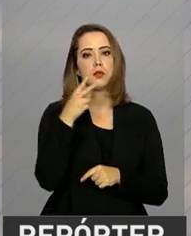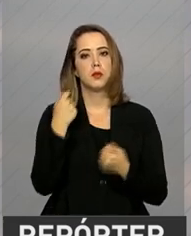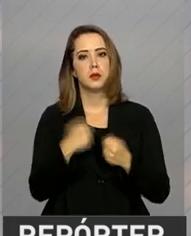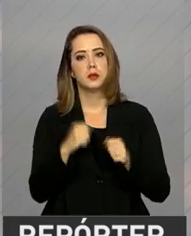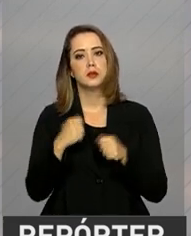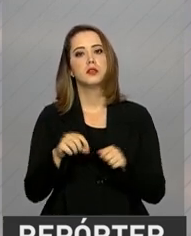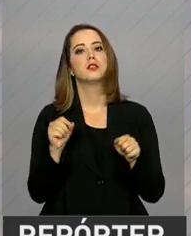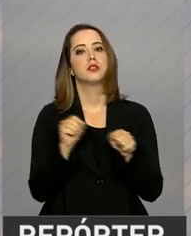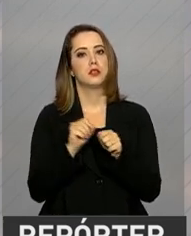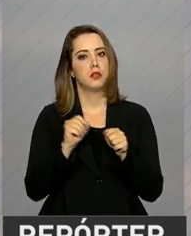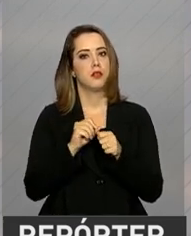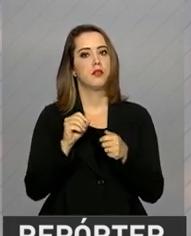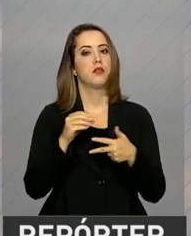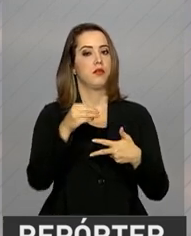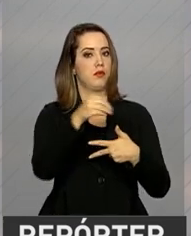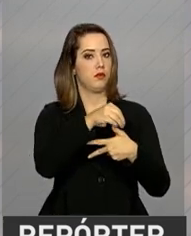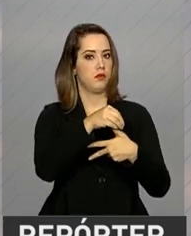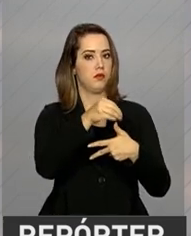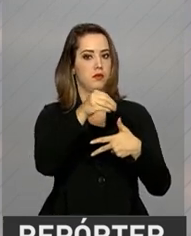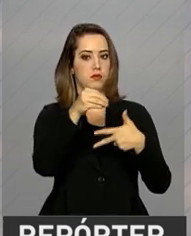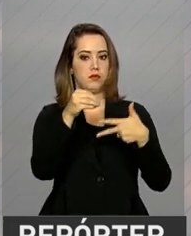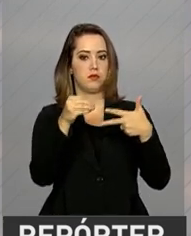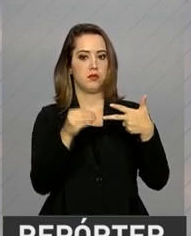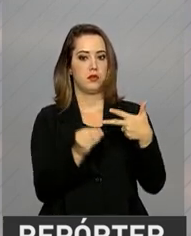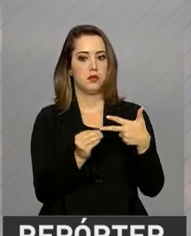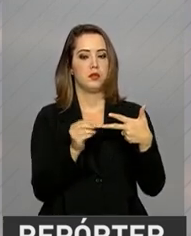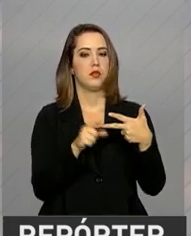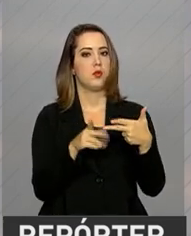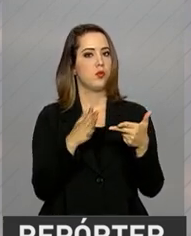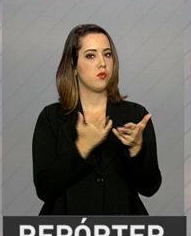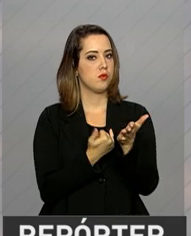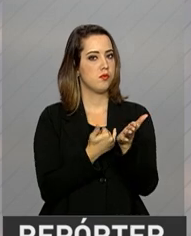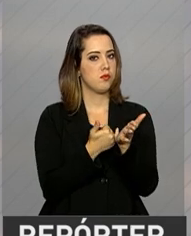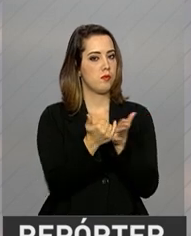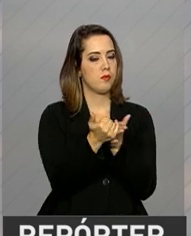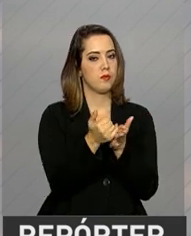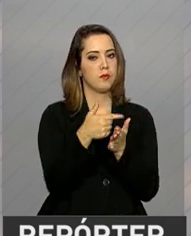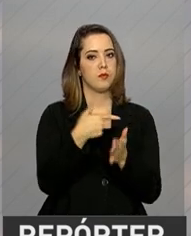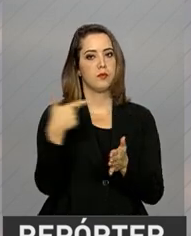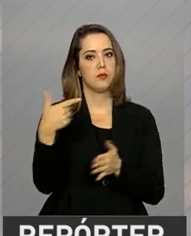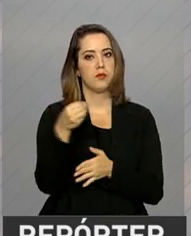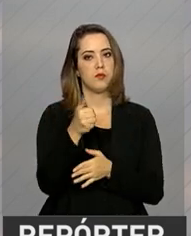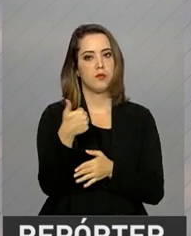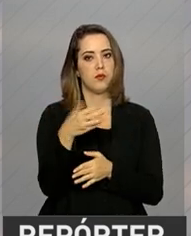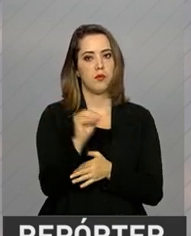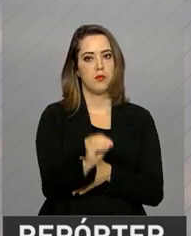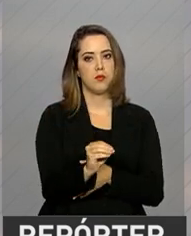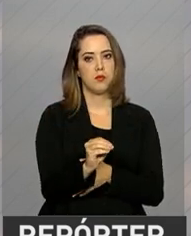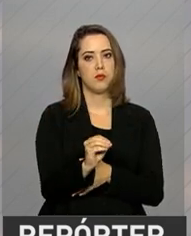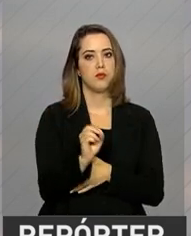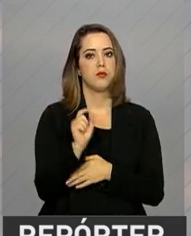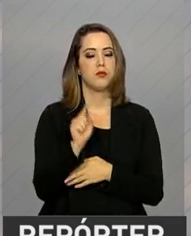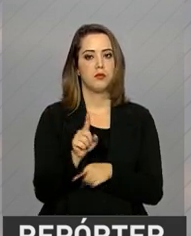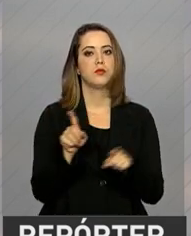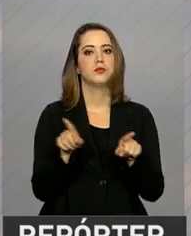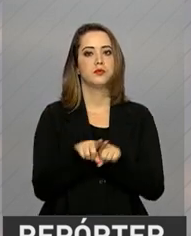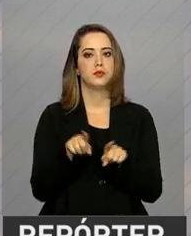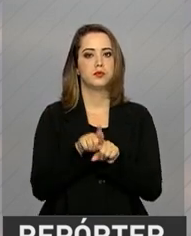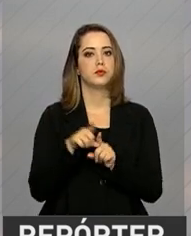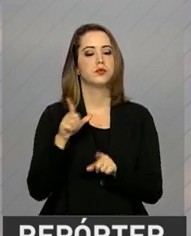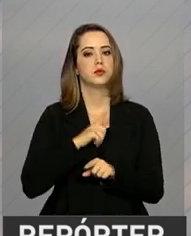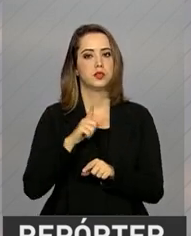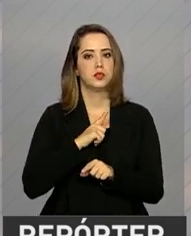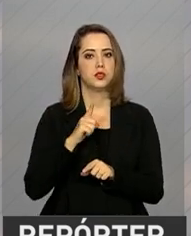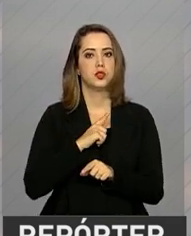ter participado de alguma das edições do Exame Nacional do Ensino Médio Enem a partir de 2010 e obtido